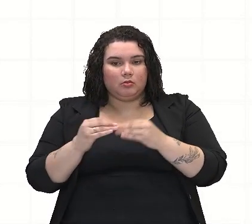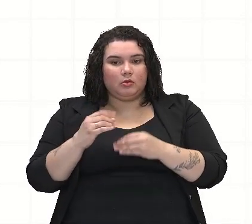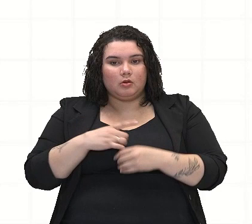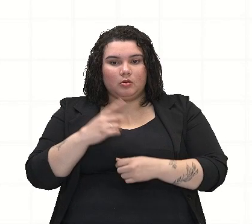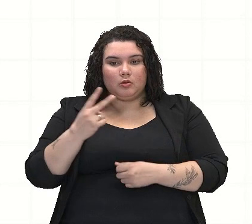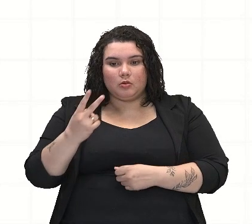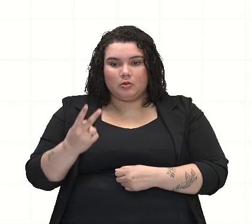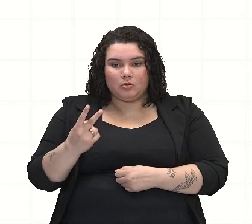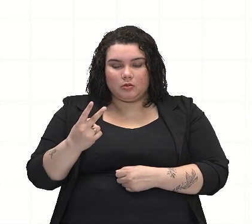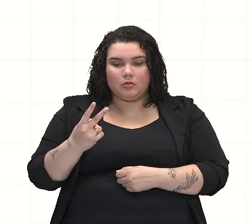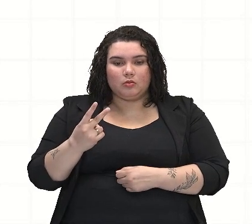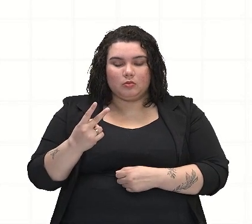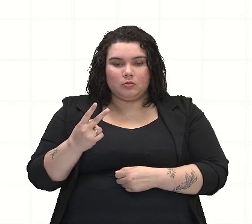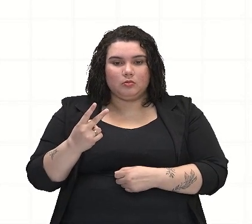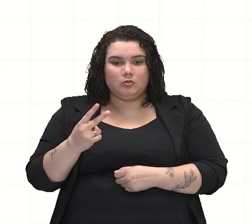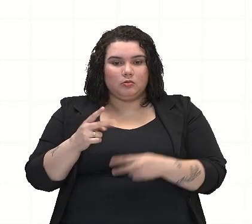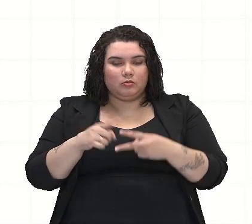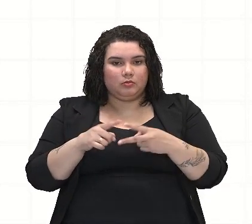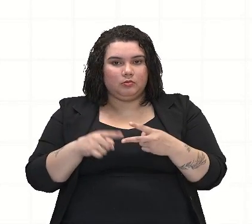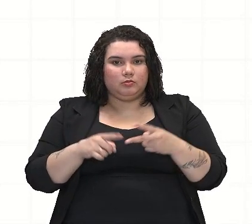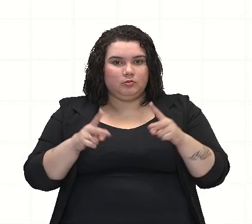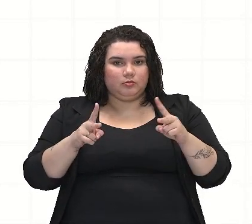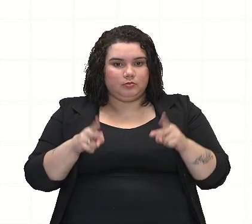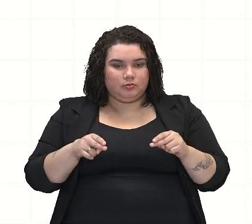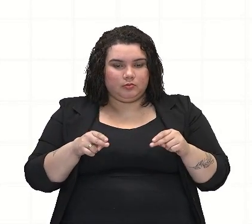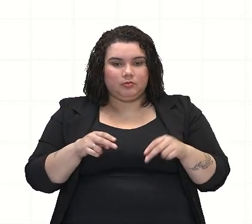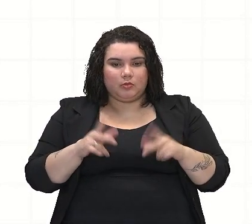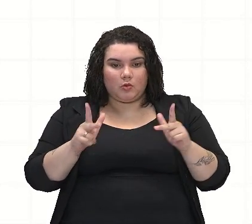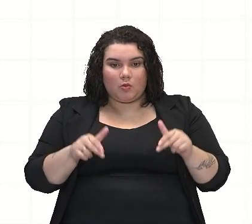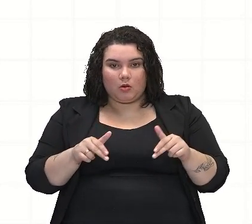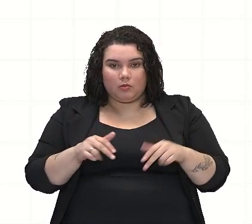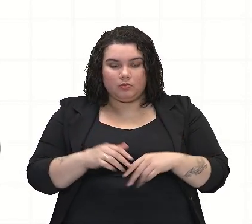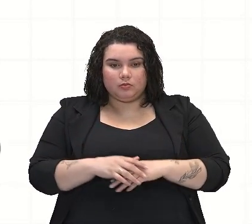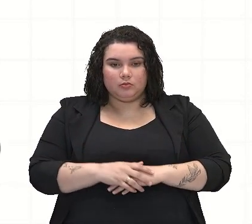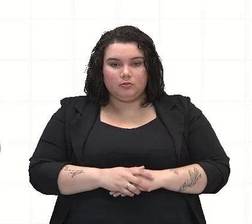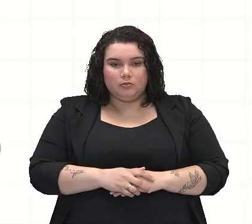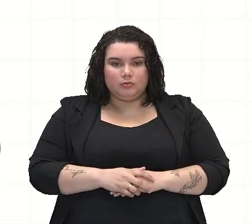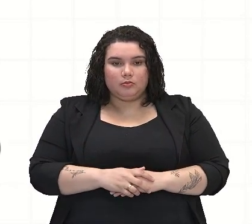dois ângulos iguais.